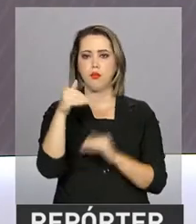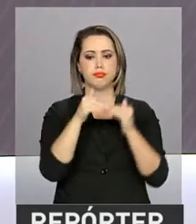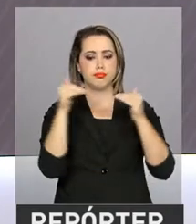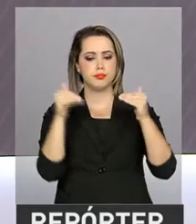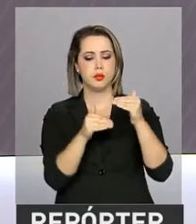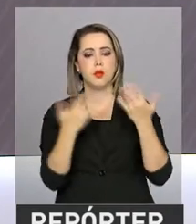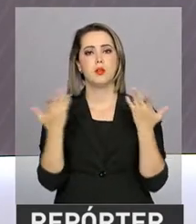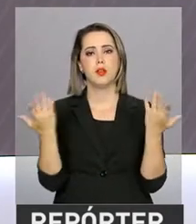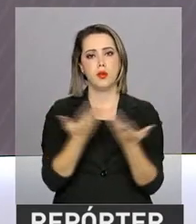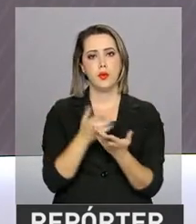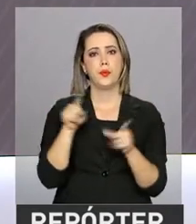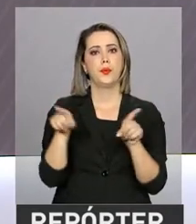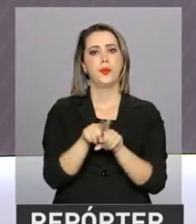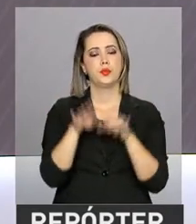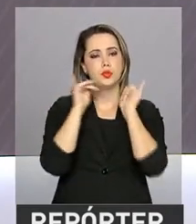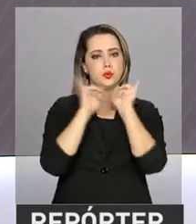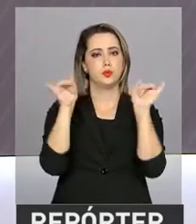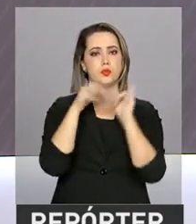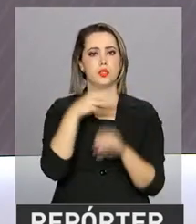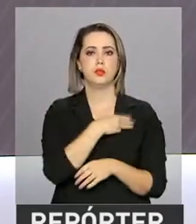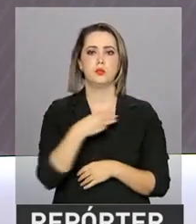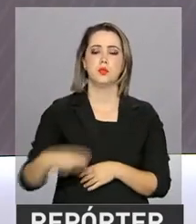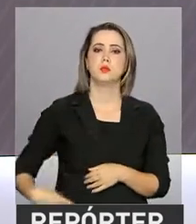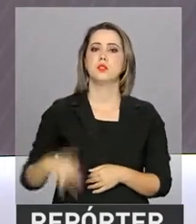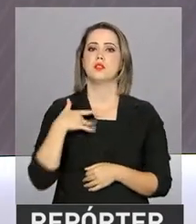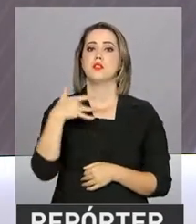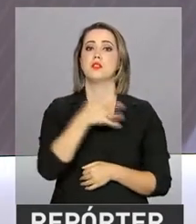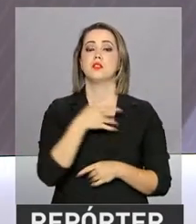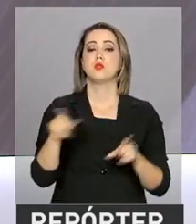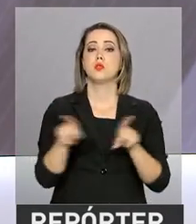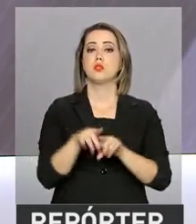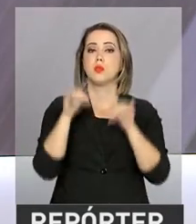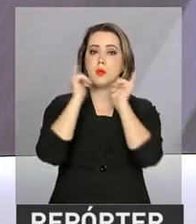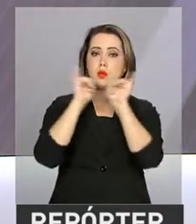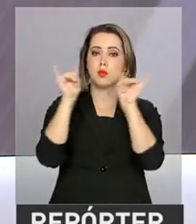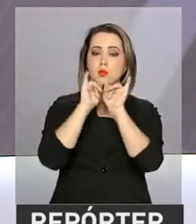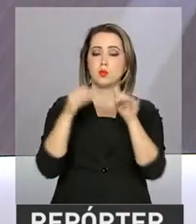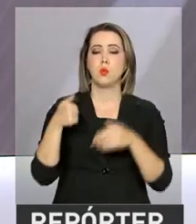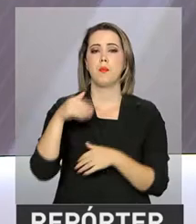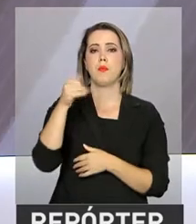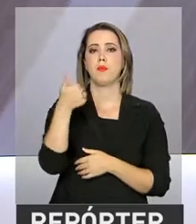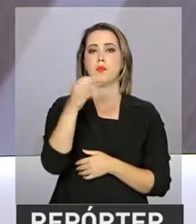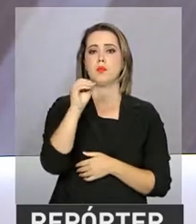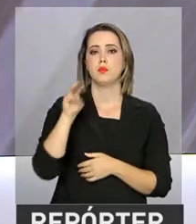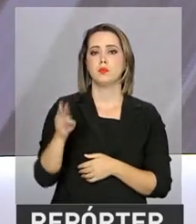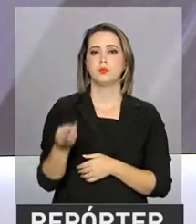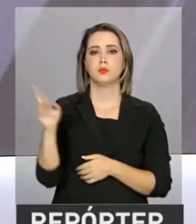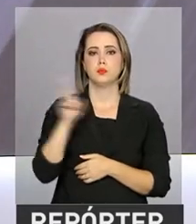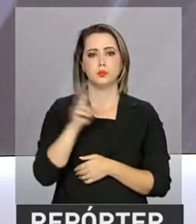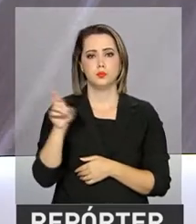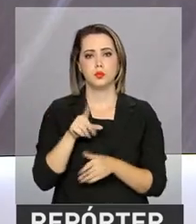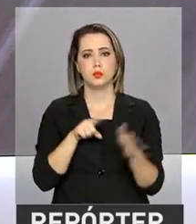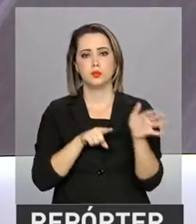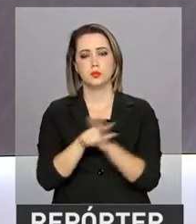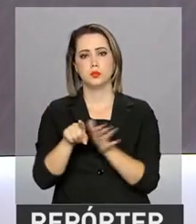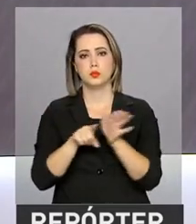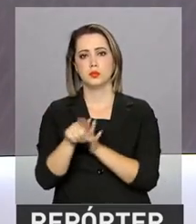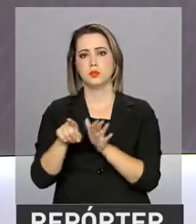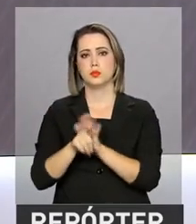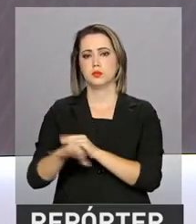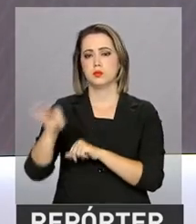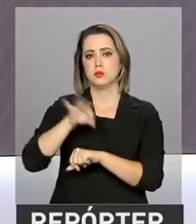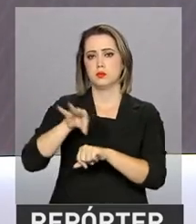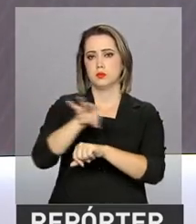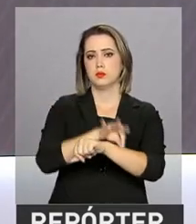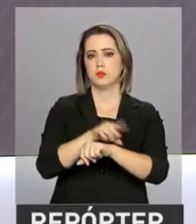foram divulgados hoje pelo ministro da Saúde, que também anunciou mais 10 milhões de reais para pesquisas relacionadas a